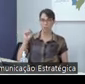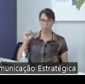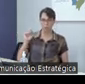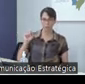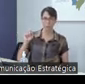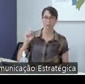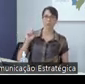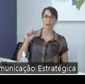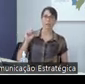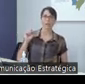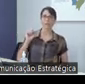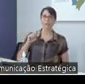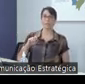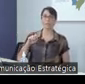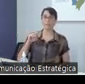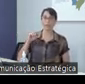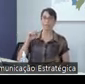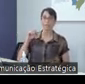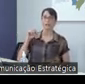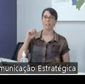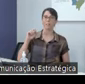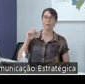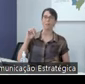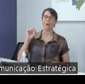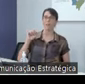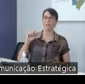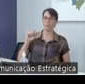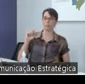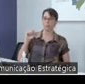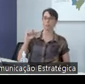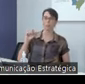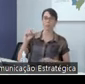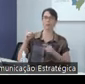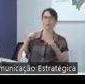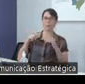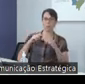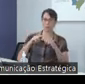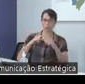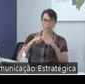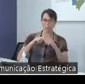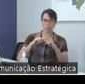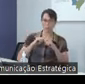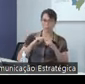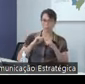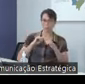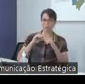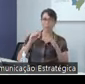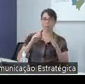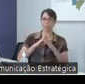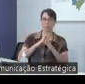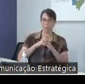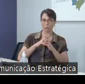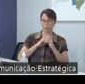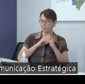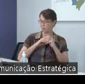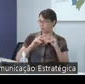diferença é que neste momento aquelas que em detectaram a carga viral ainda não estão saindo Deve ser alguma atualização do sistema